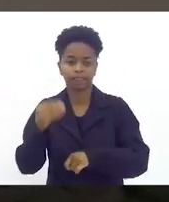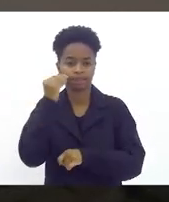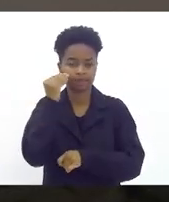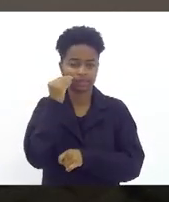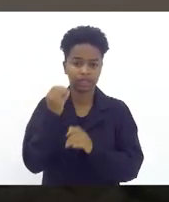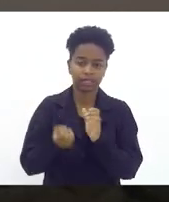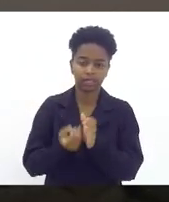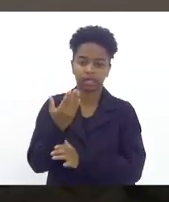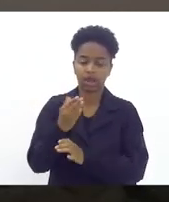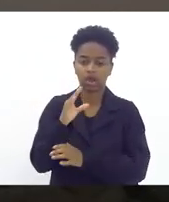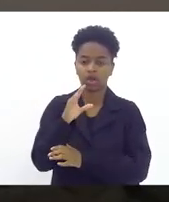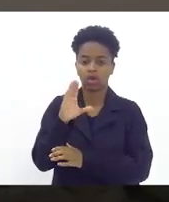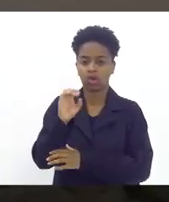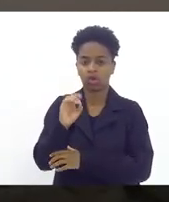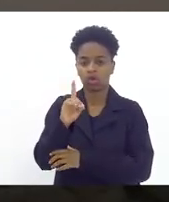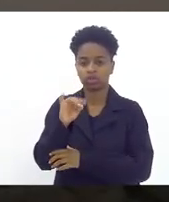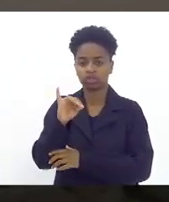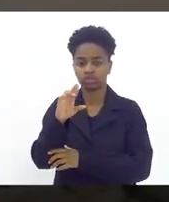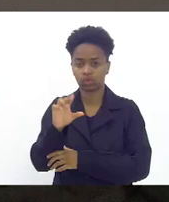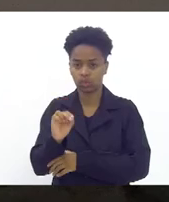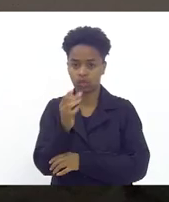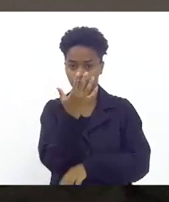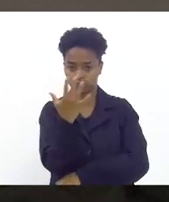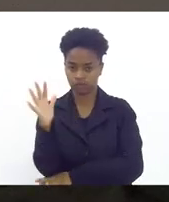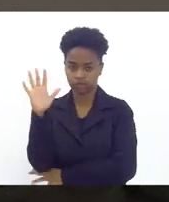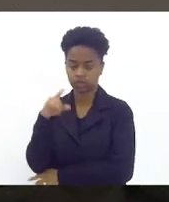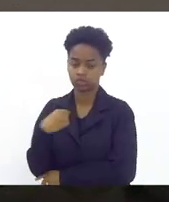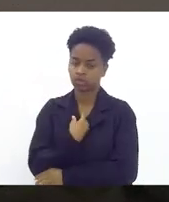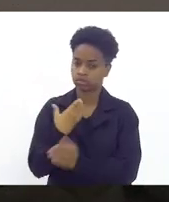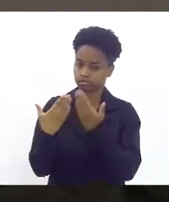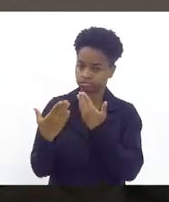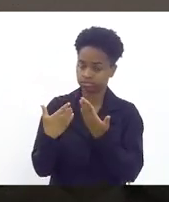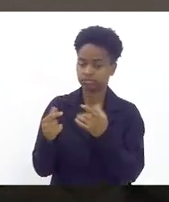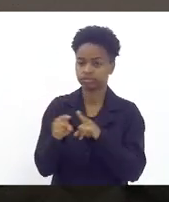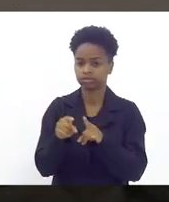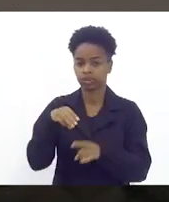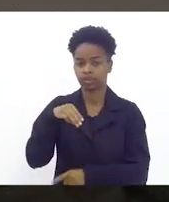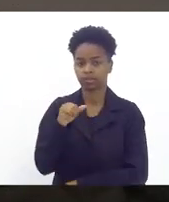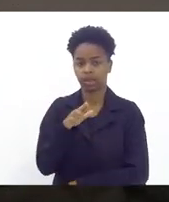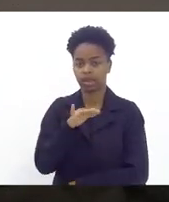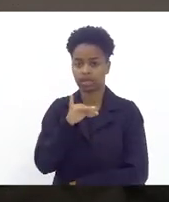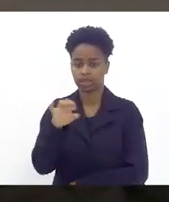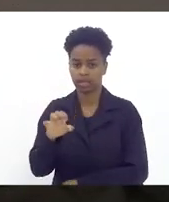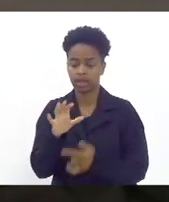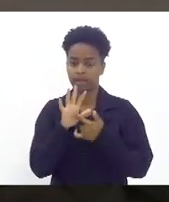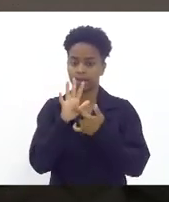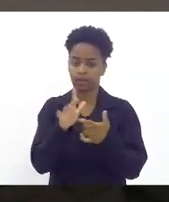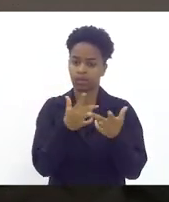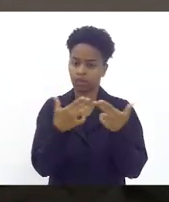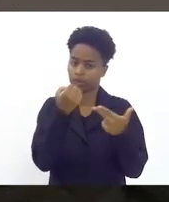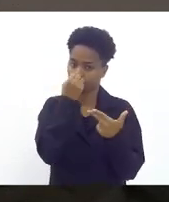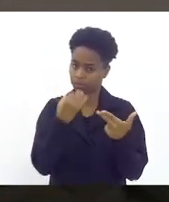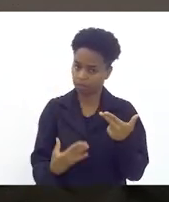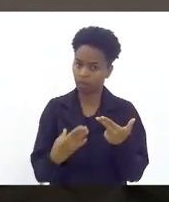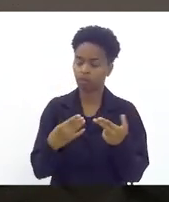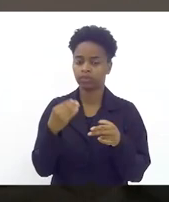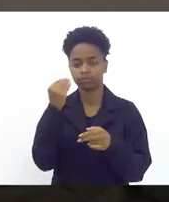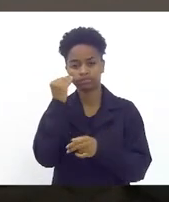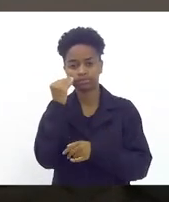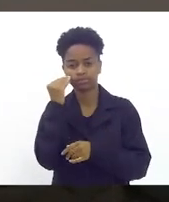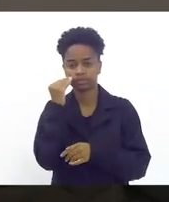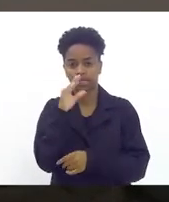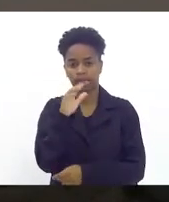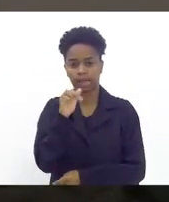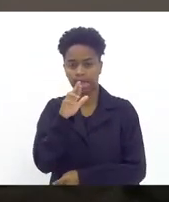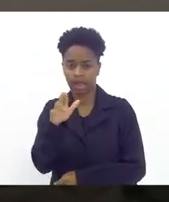efetiva O Código Florestal é o que a gente tem conversado é amarre trouxe uma notícia muito boa da automatização da validação do carro